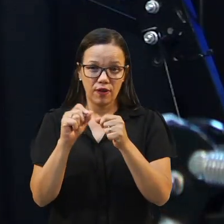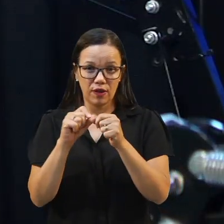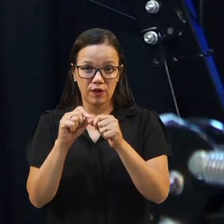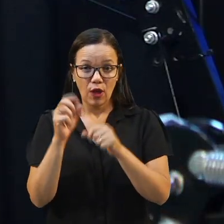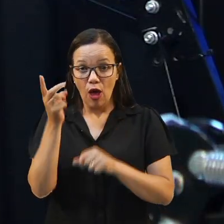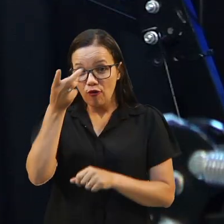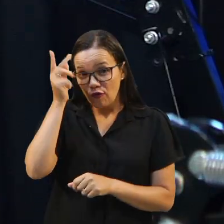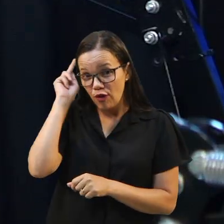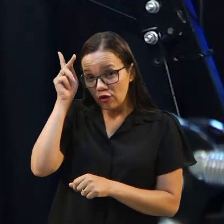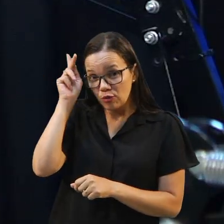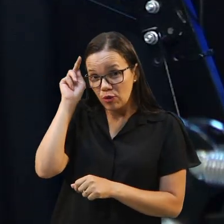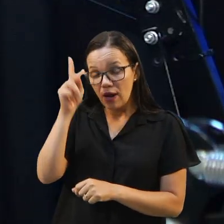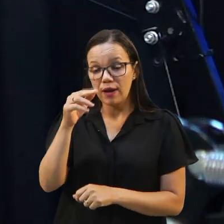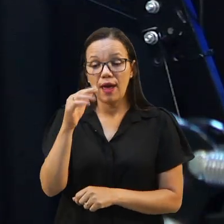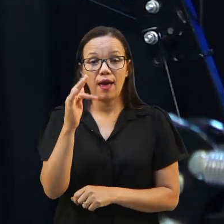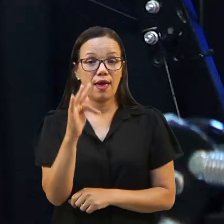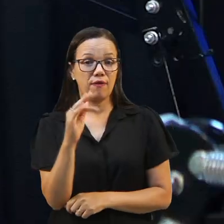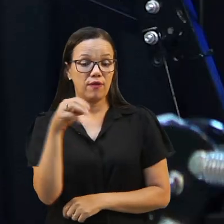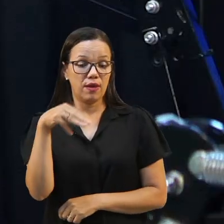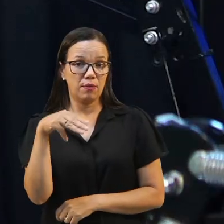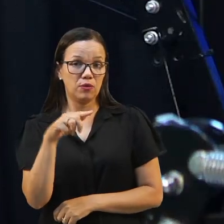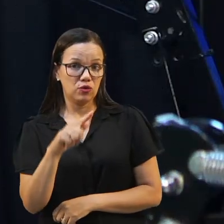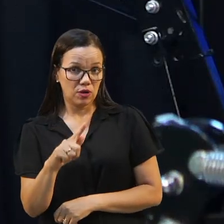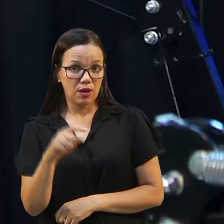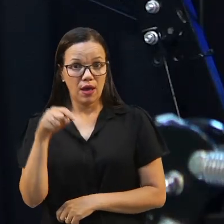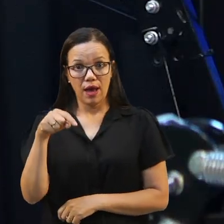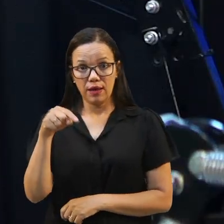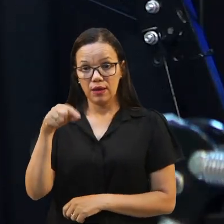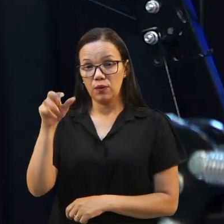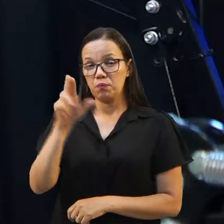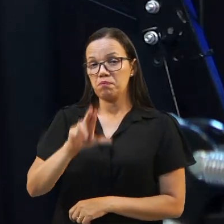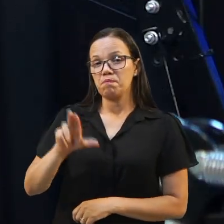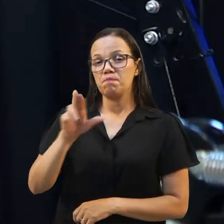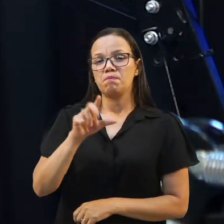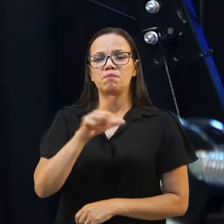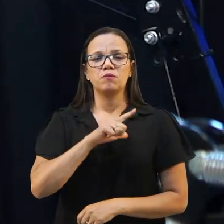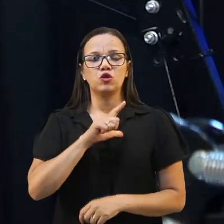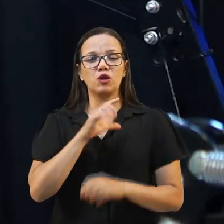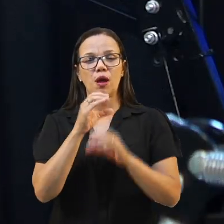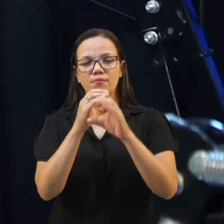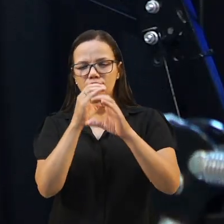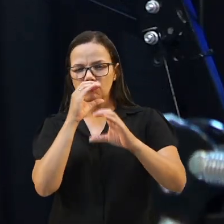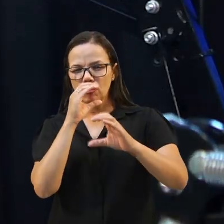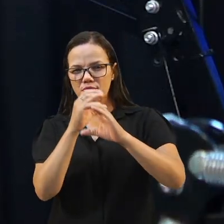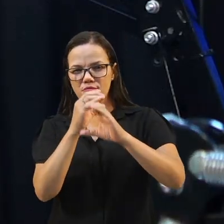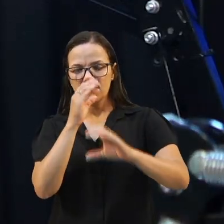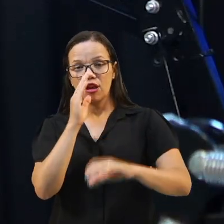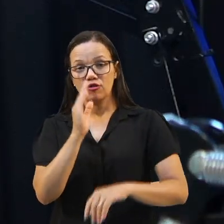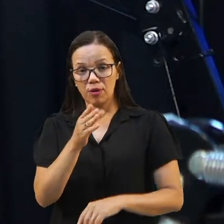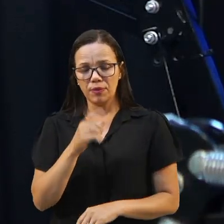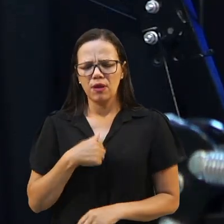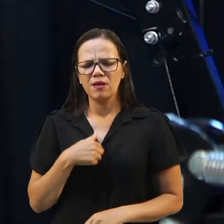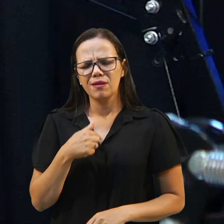UFMG, aqui em Uberlândia já tinha engenharia. Mas eu toda a vida fui uma pessoa